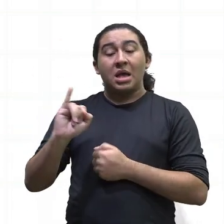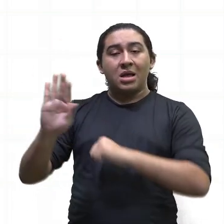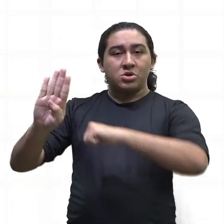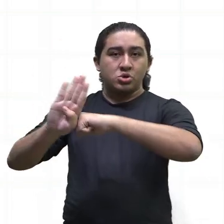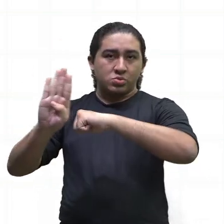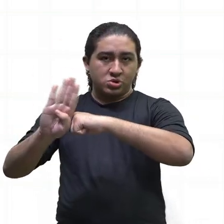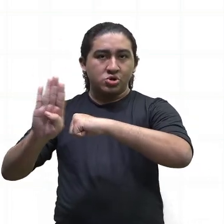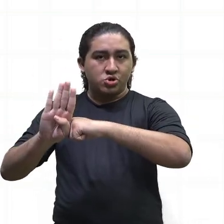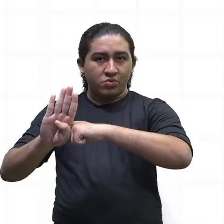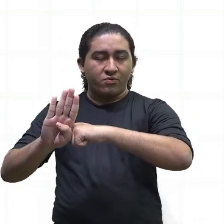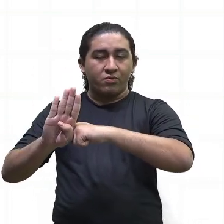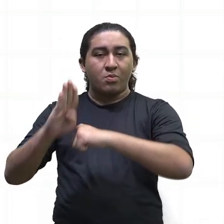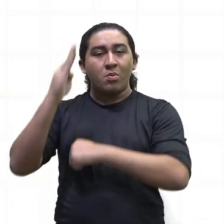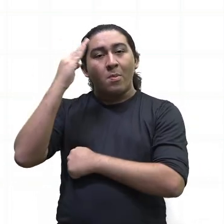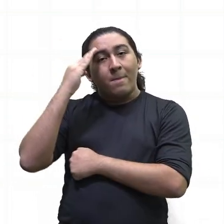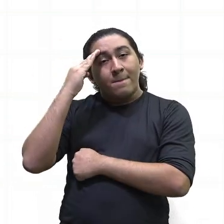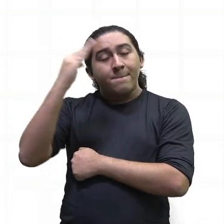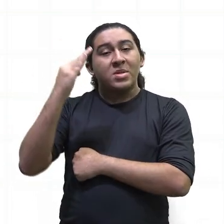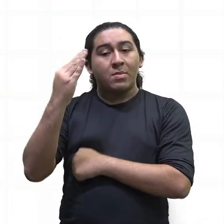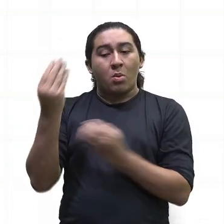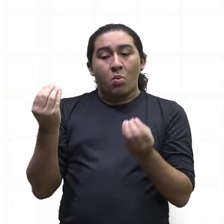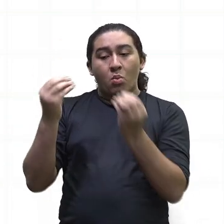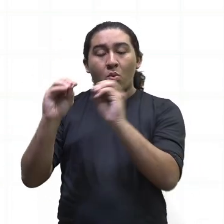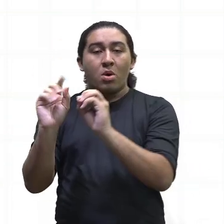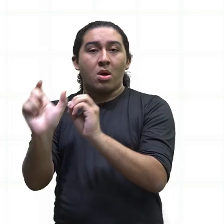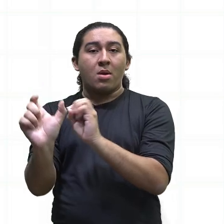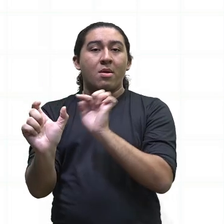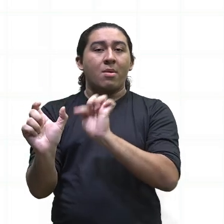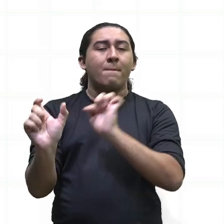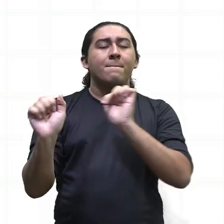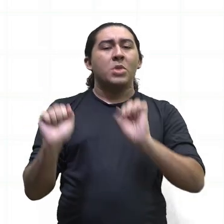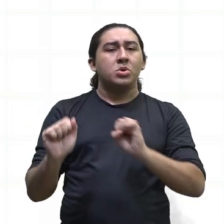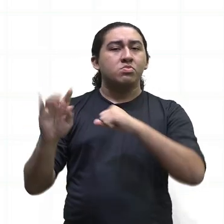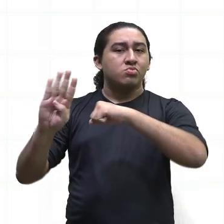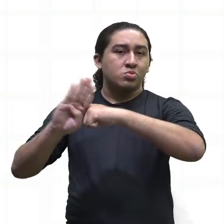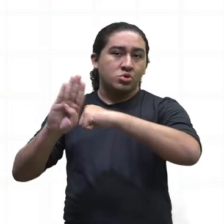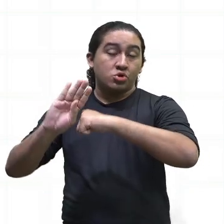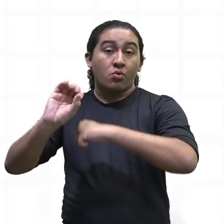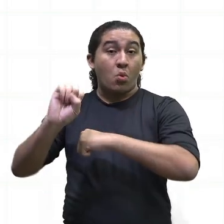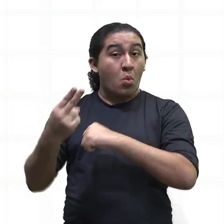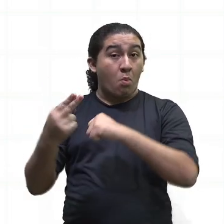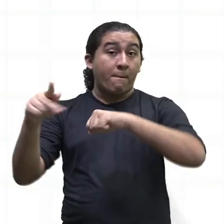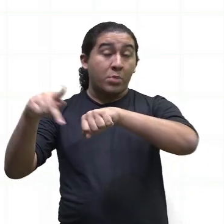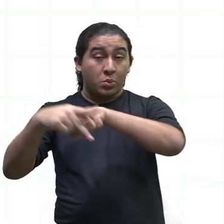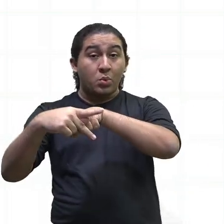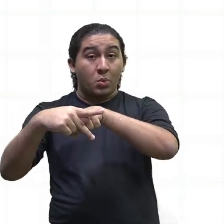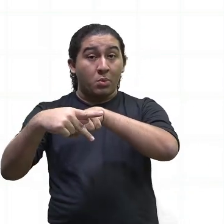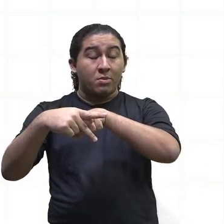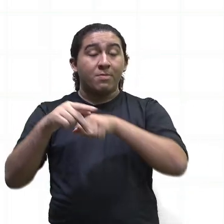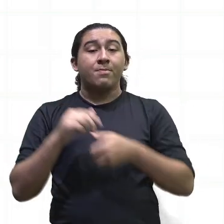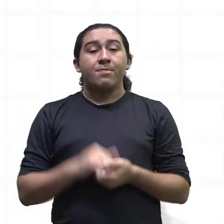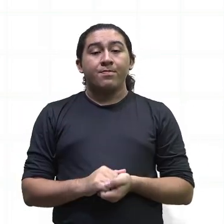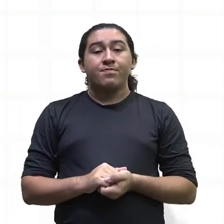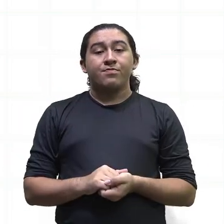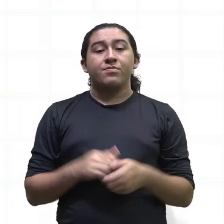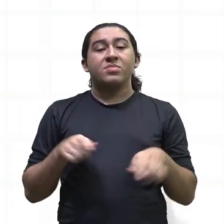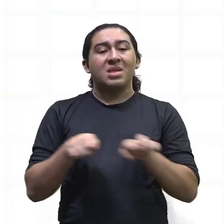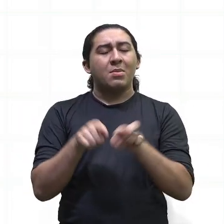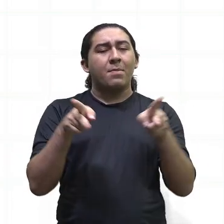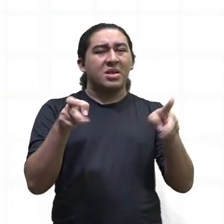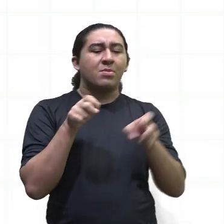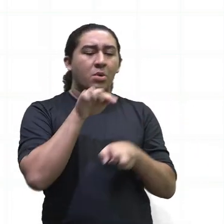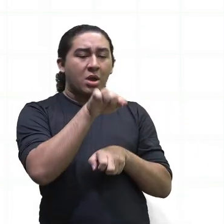vai dar como núcleo pode ser um substantivo ou um pronome, né? Vocês viram aqui que porteiro é o